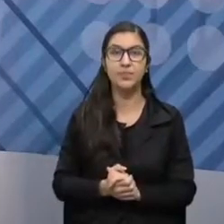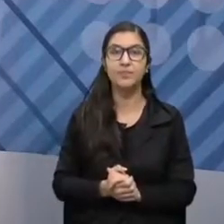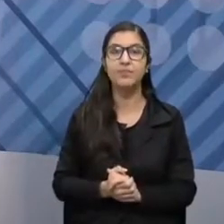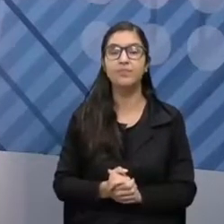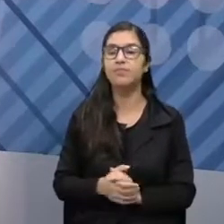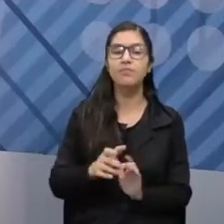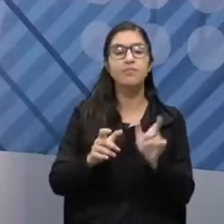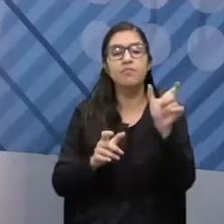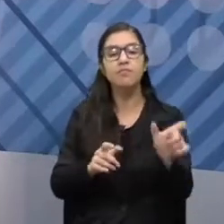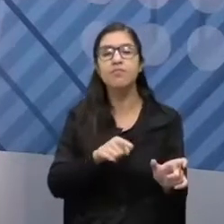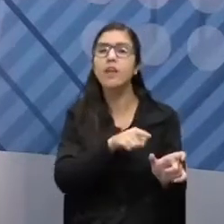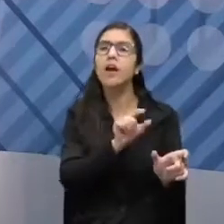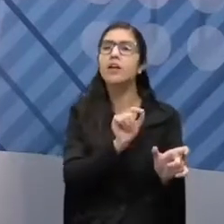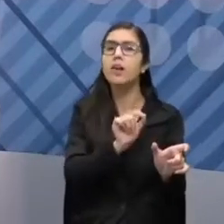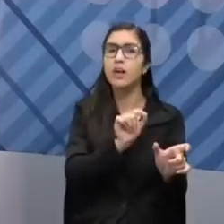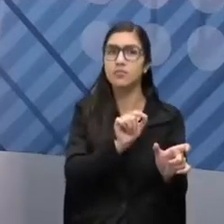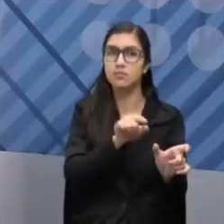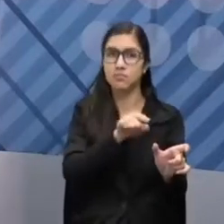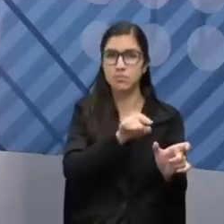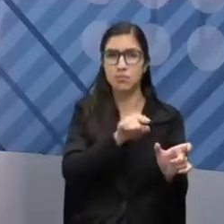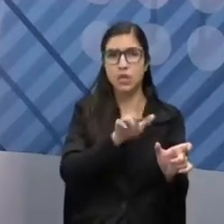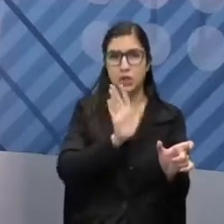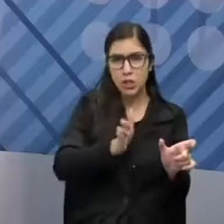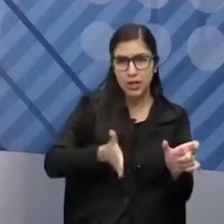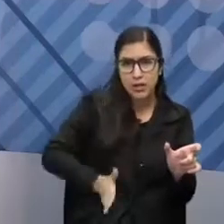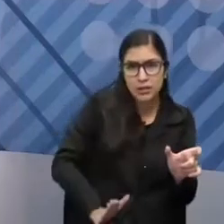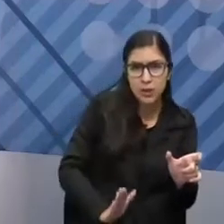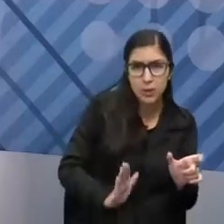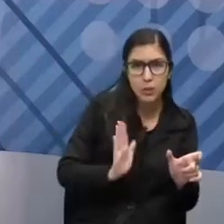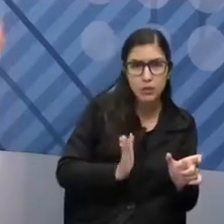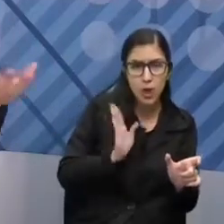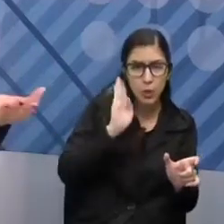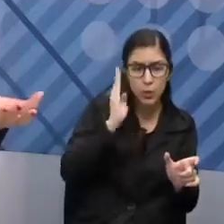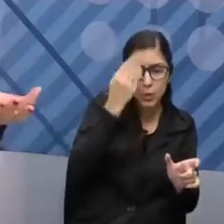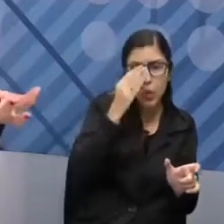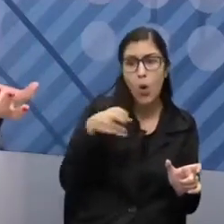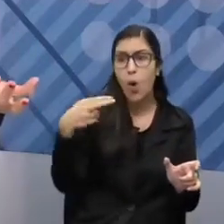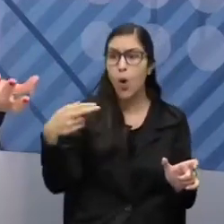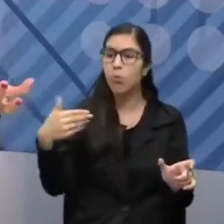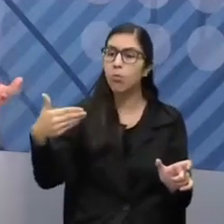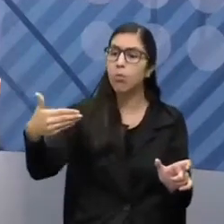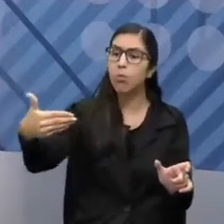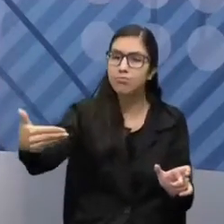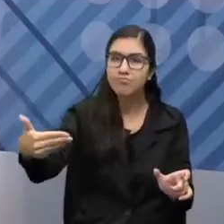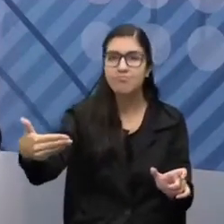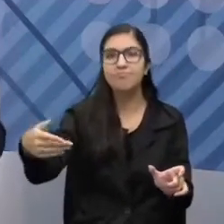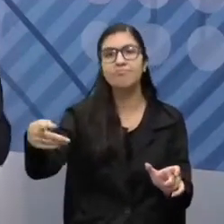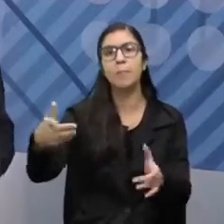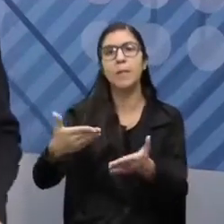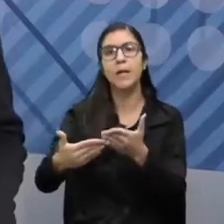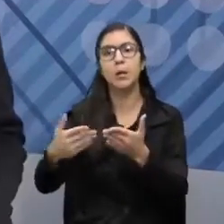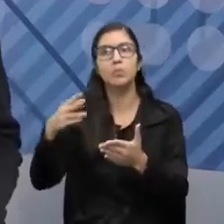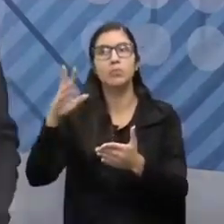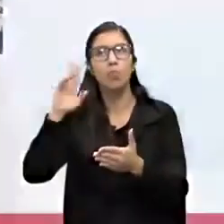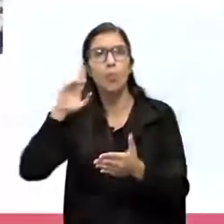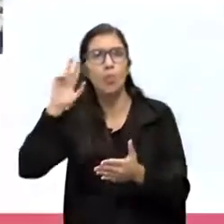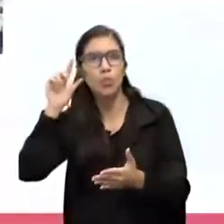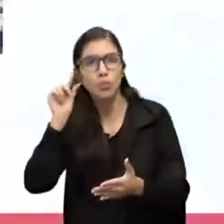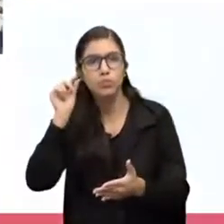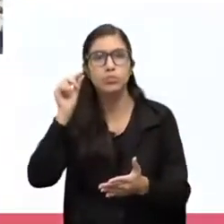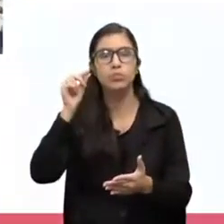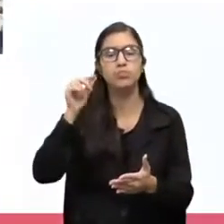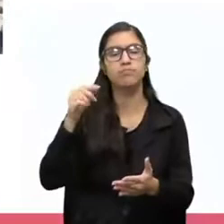quem é esse sujeito? Ele é um congênito ou ele é um adquirido? Certo? Então, vamos ao